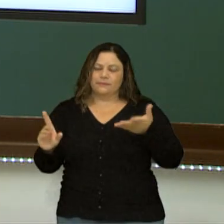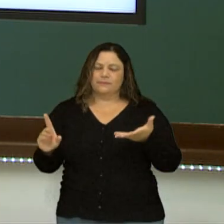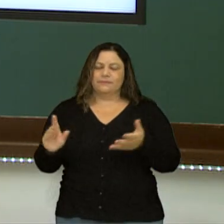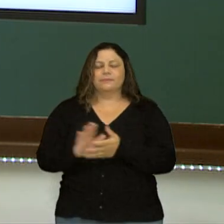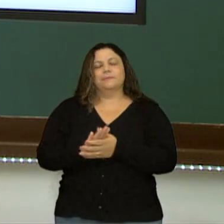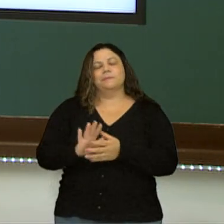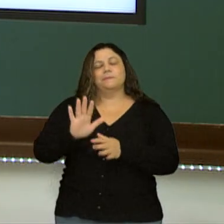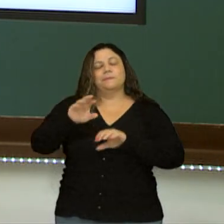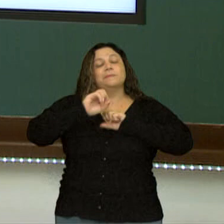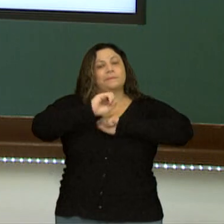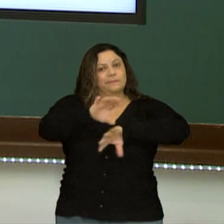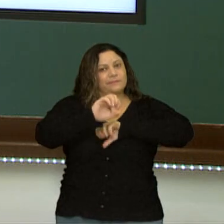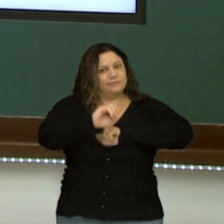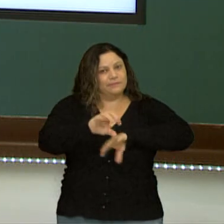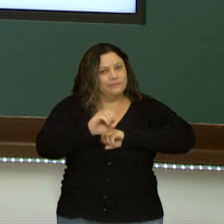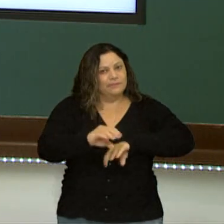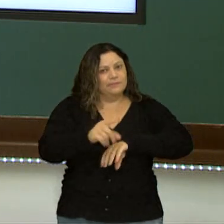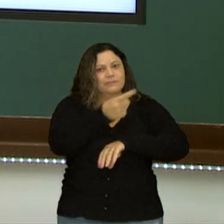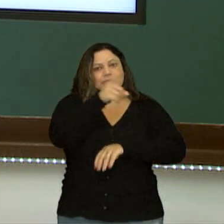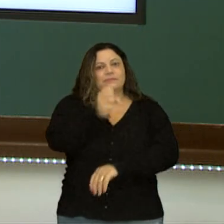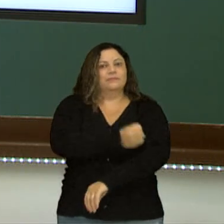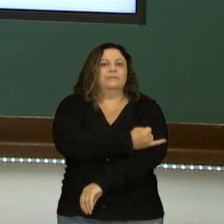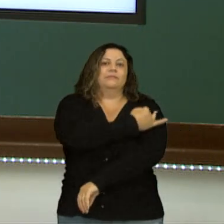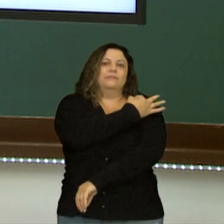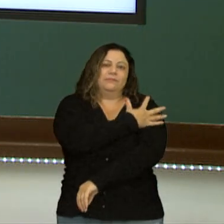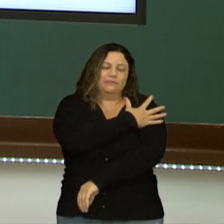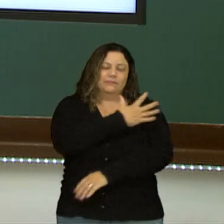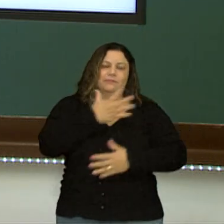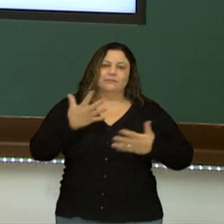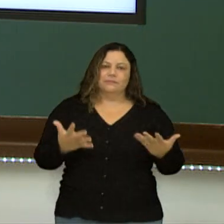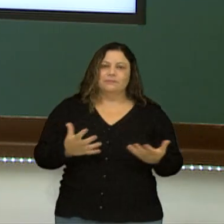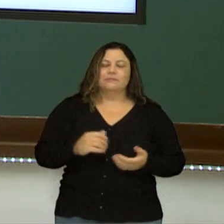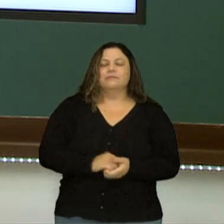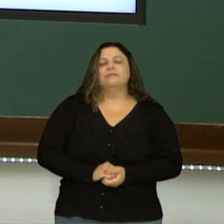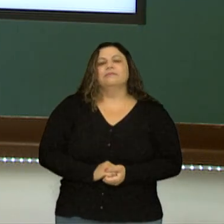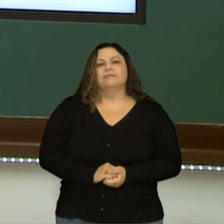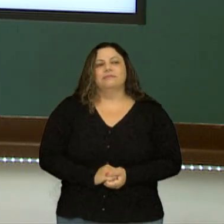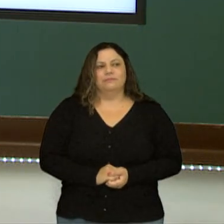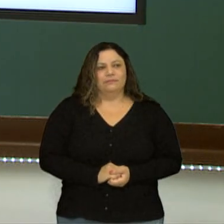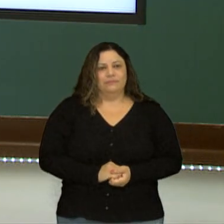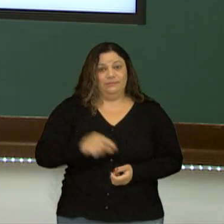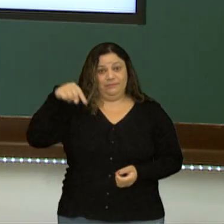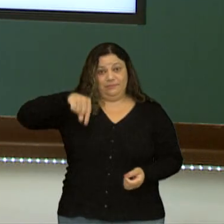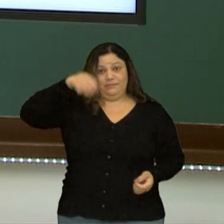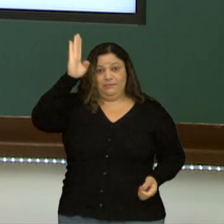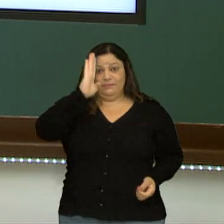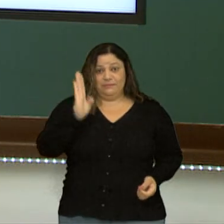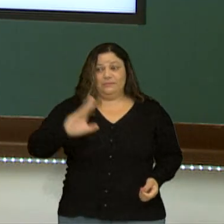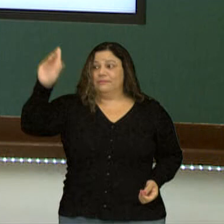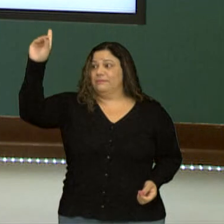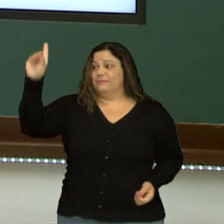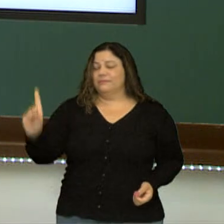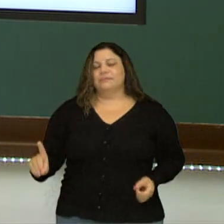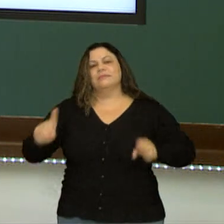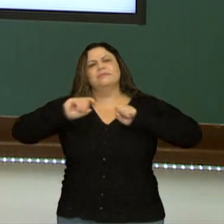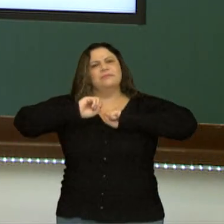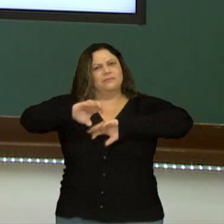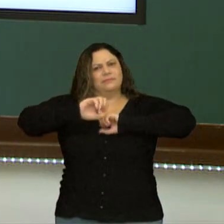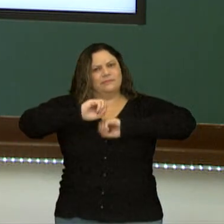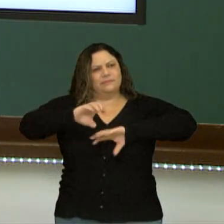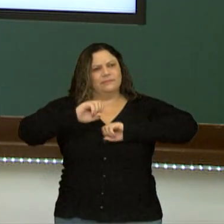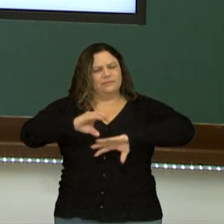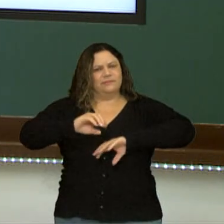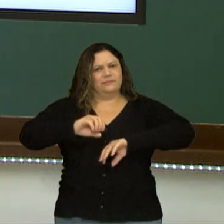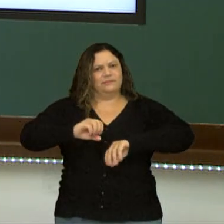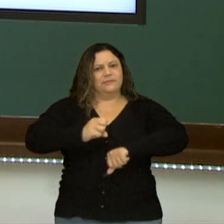educação não é só no ensino elementar, né? Ou no caso fundamental. No Brasil, o direito à educação é a educação